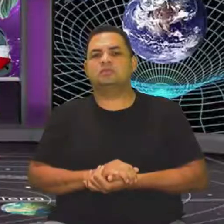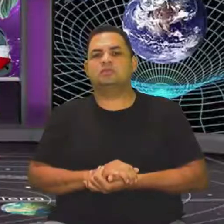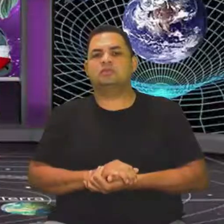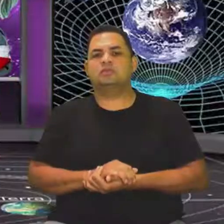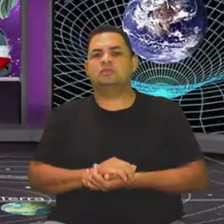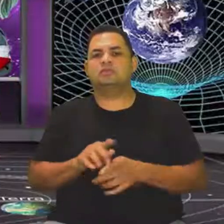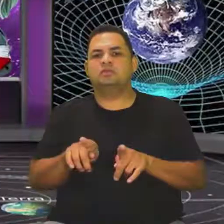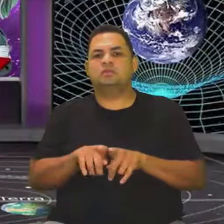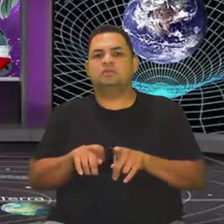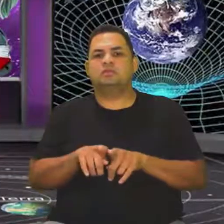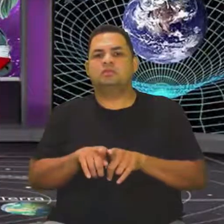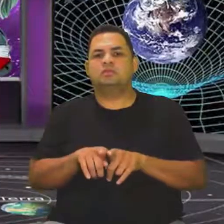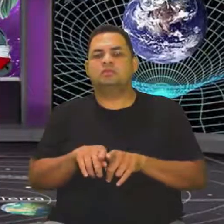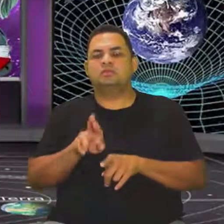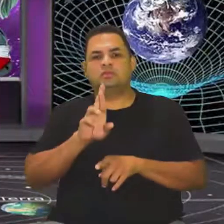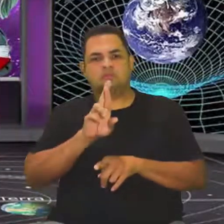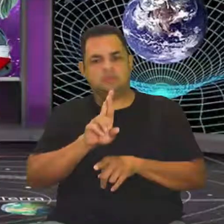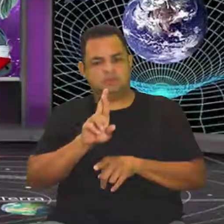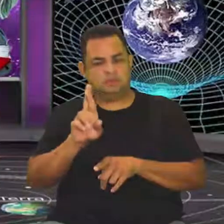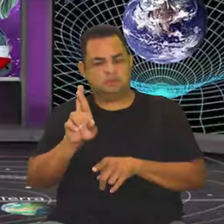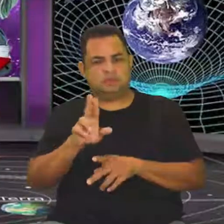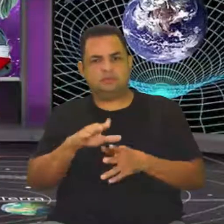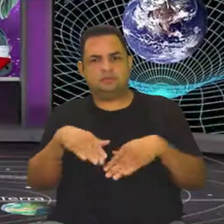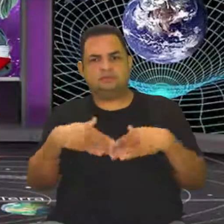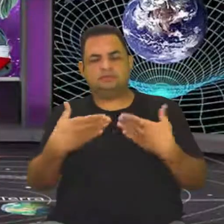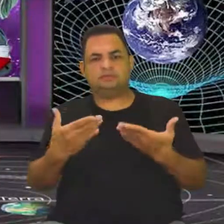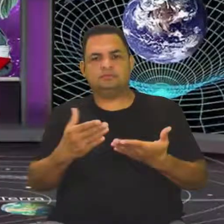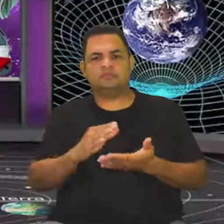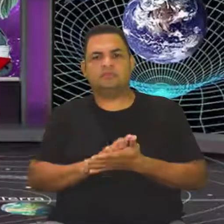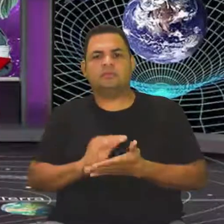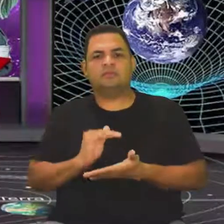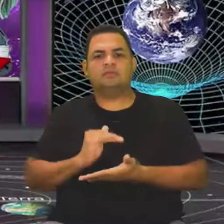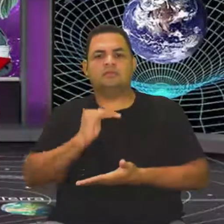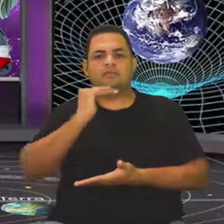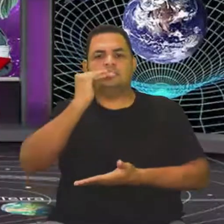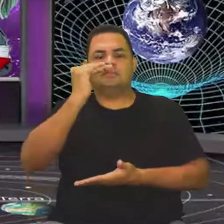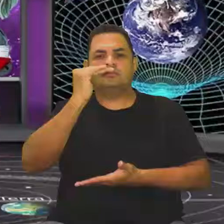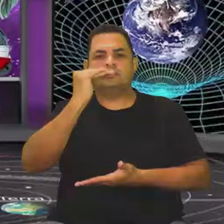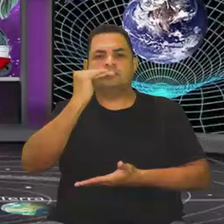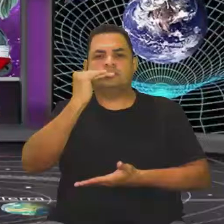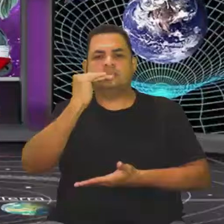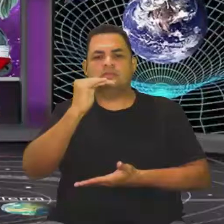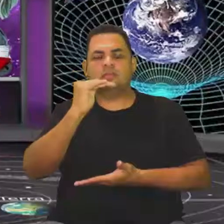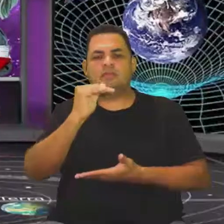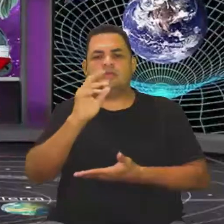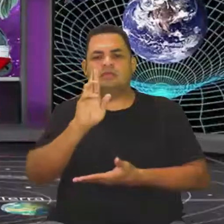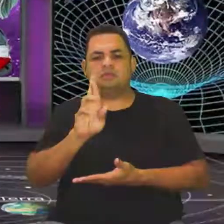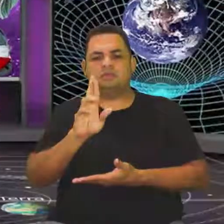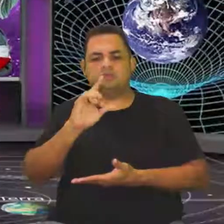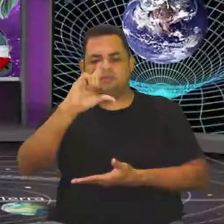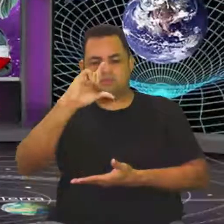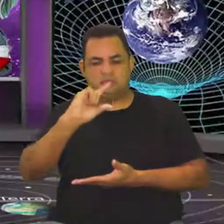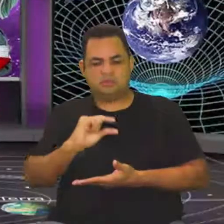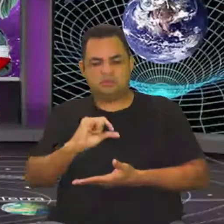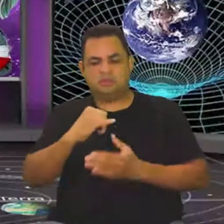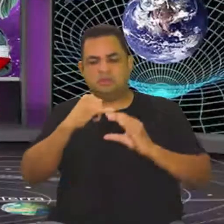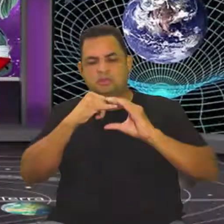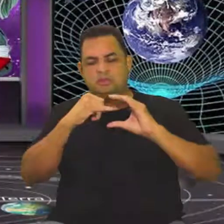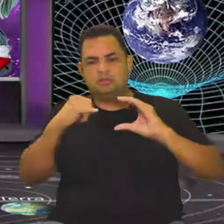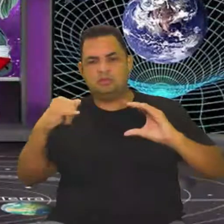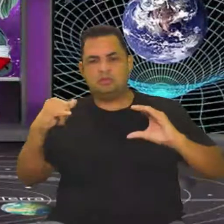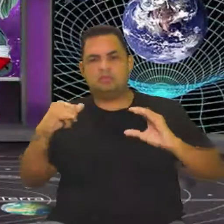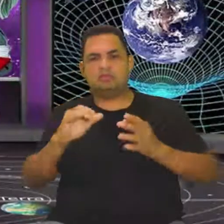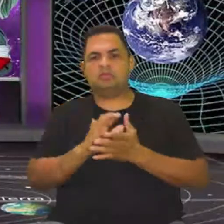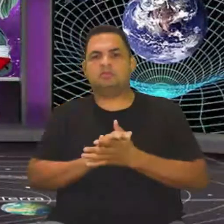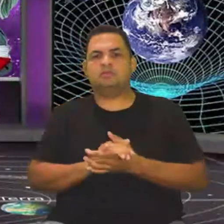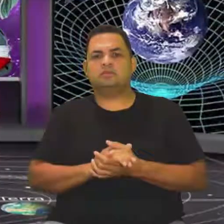e também da resistência, certo? Então, quanto maior a resistência, menor a corrente, ok? E nós